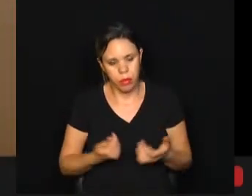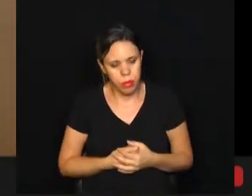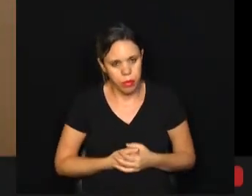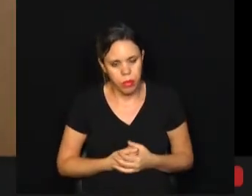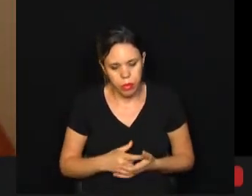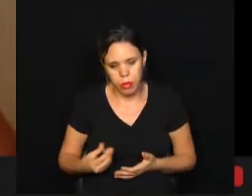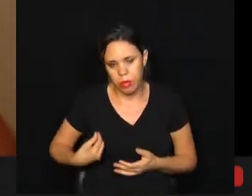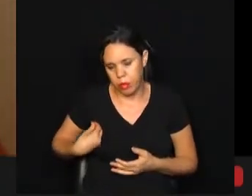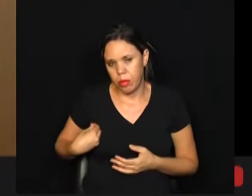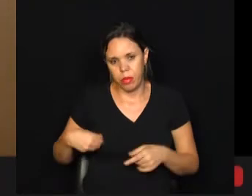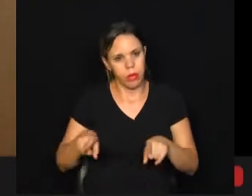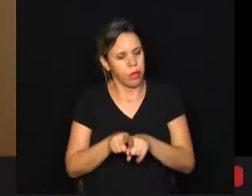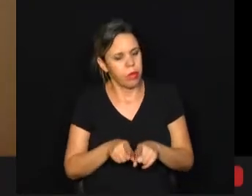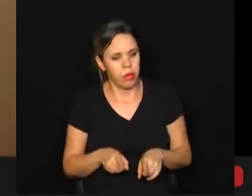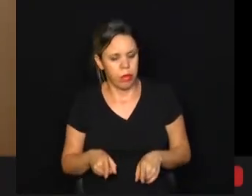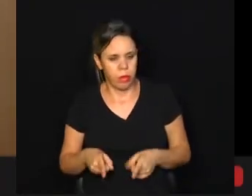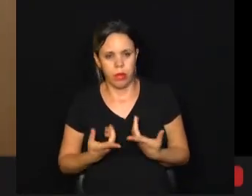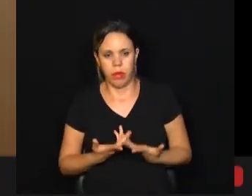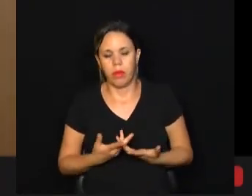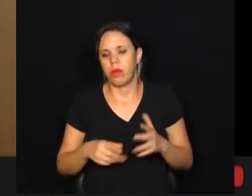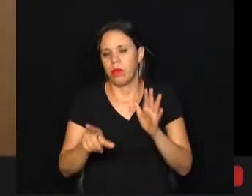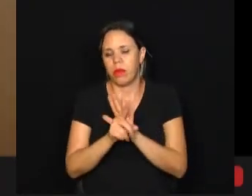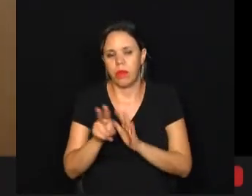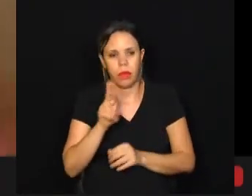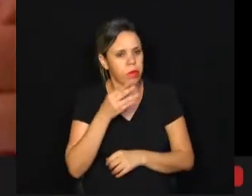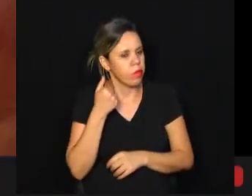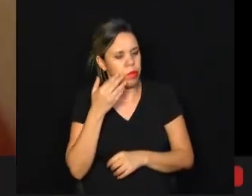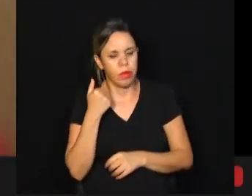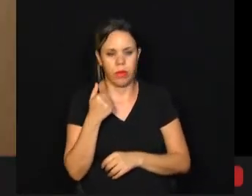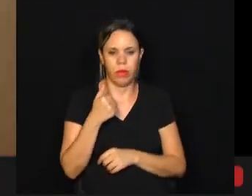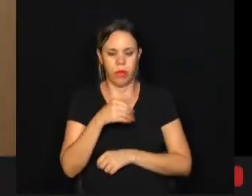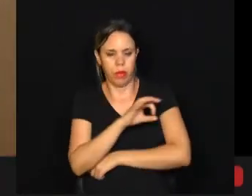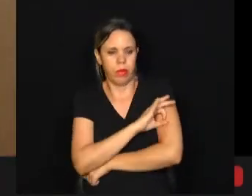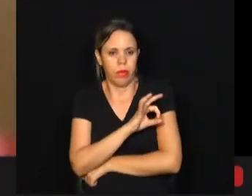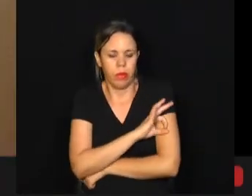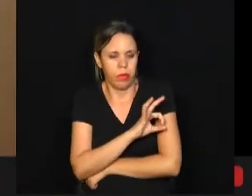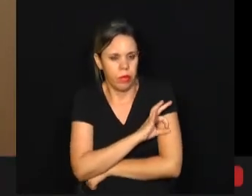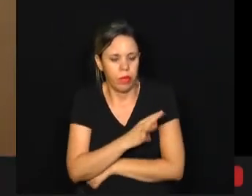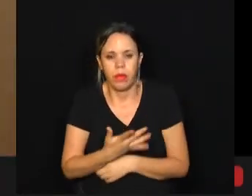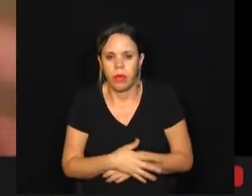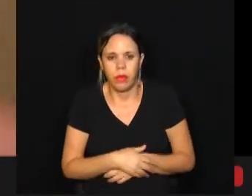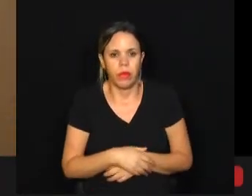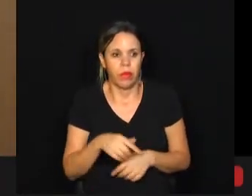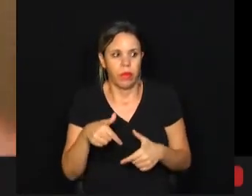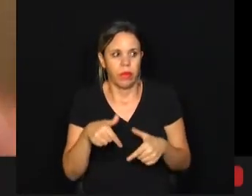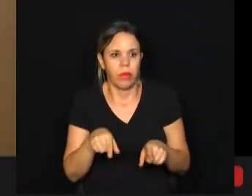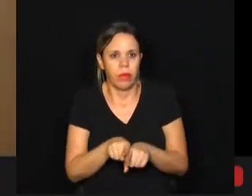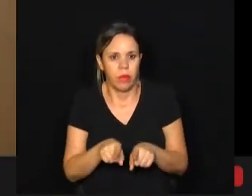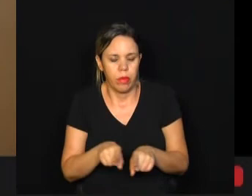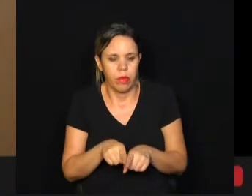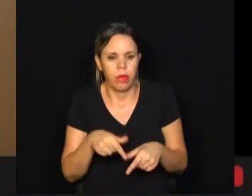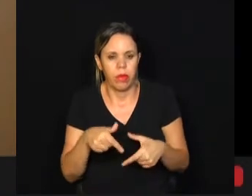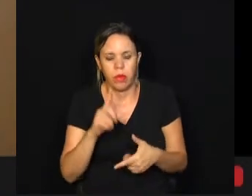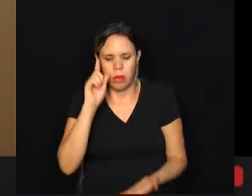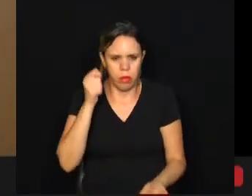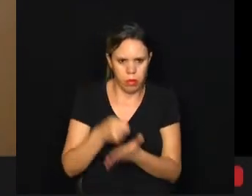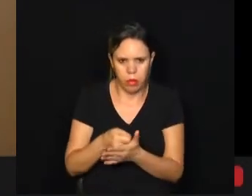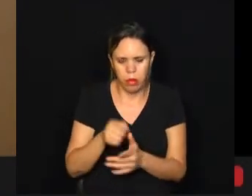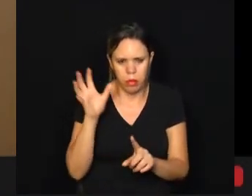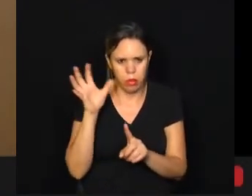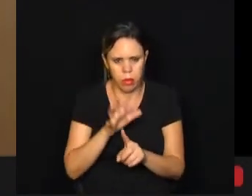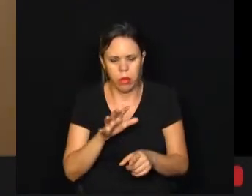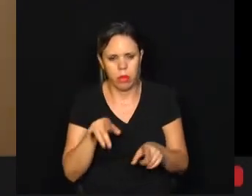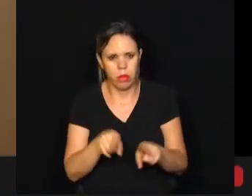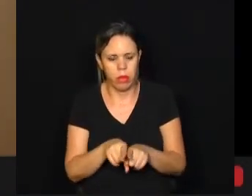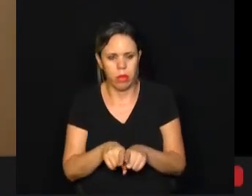Existem aqueles que se servem das leis para o exercício, muitas vezes repressivo e autoritário, né, e